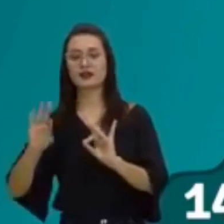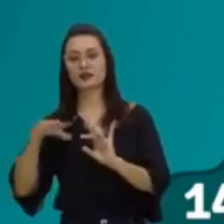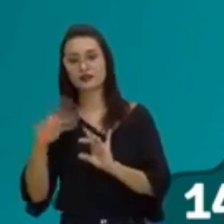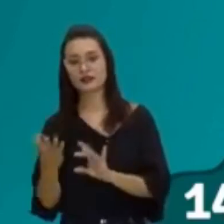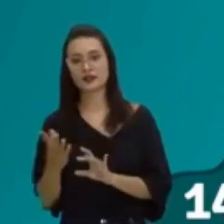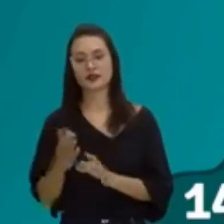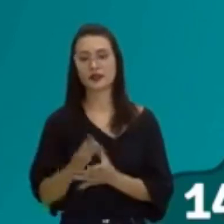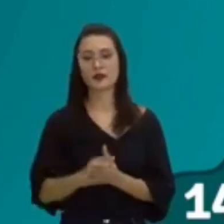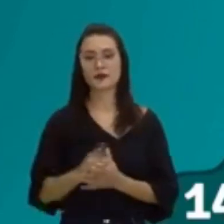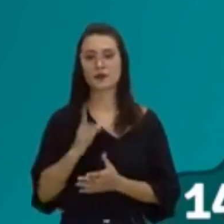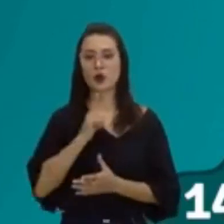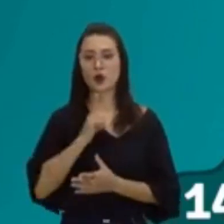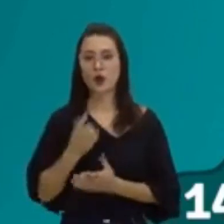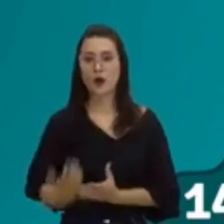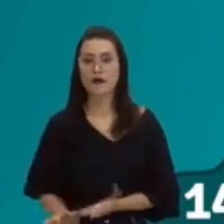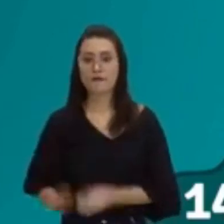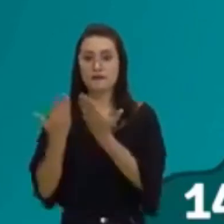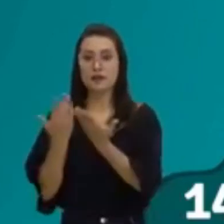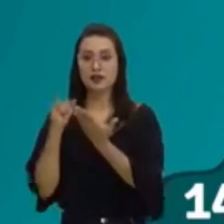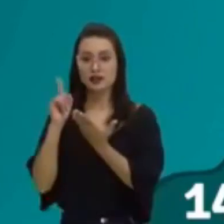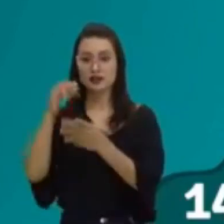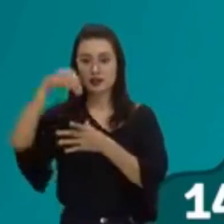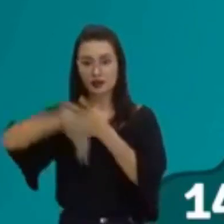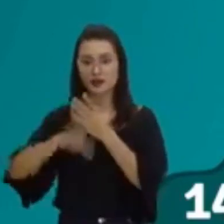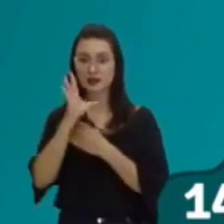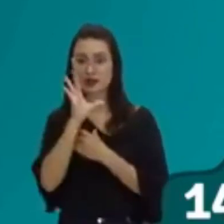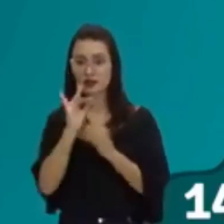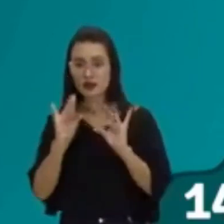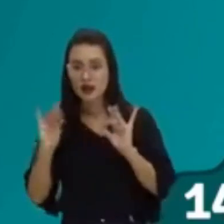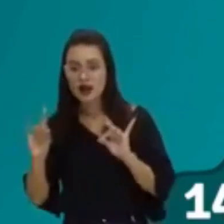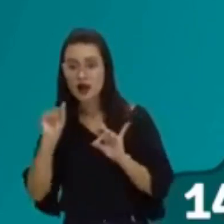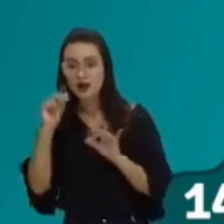para cima. Não te esquece disso aí, tá, bebê?